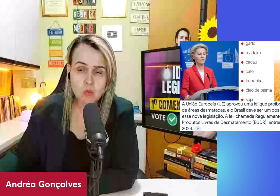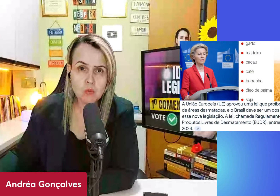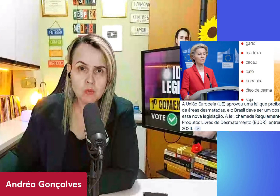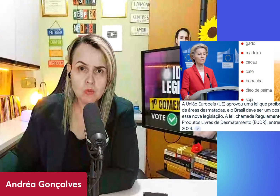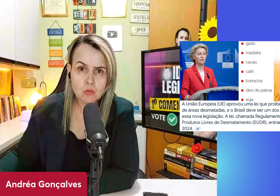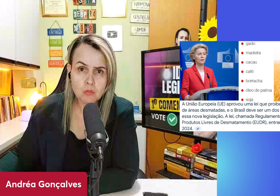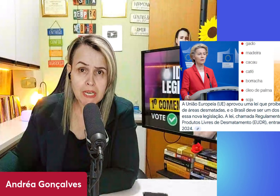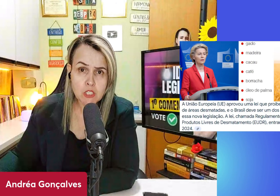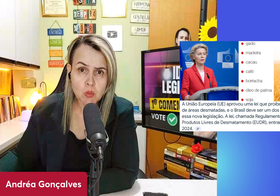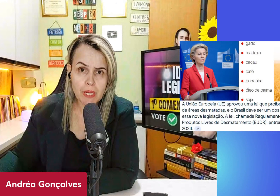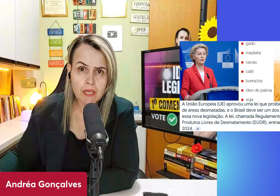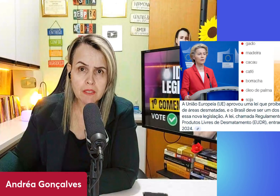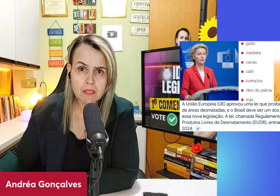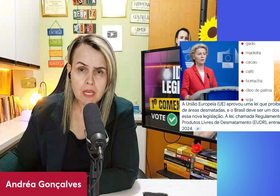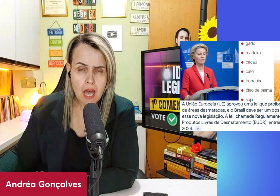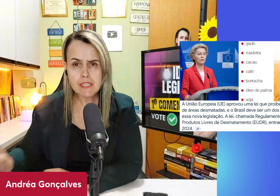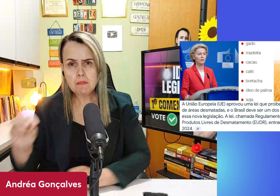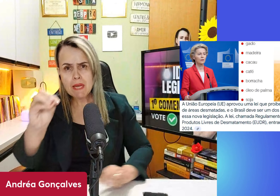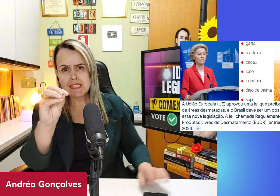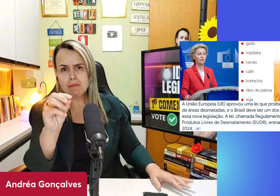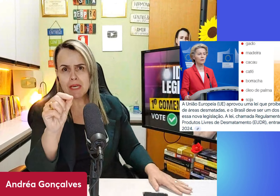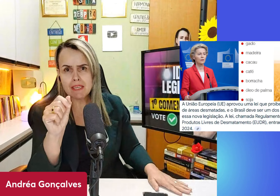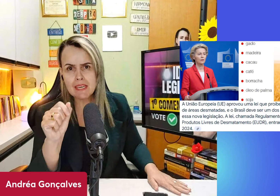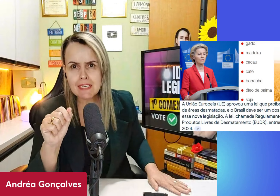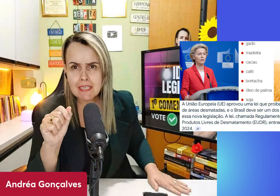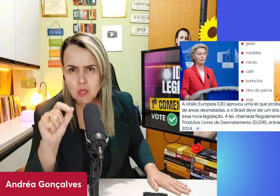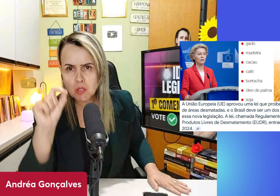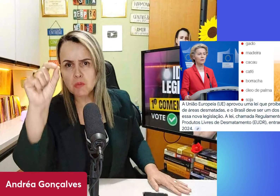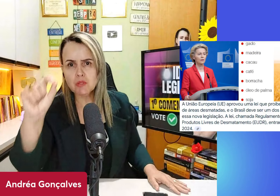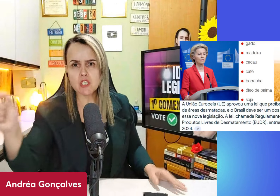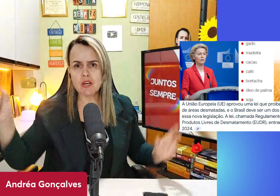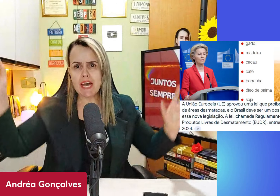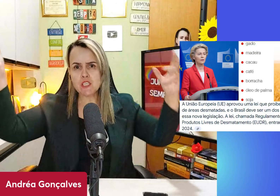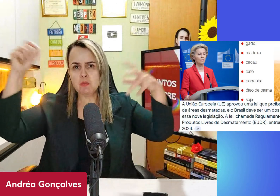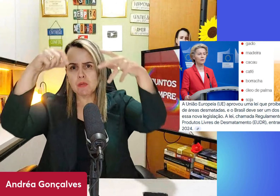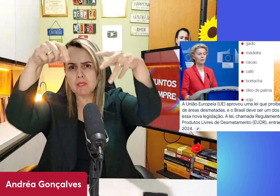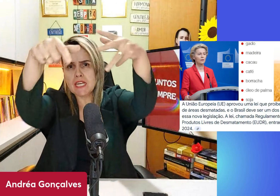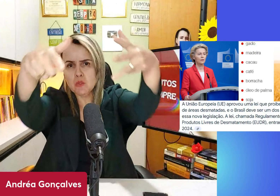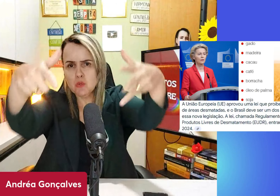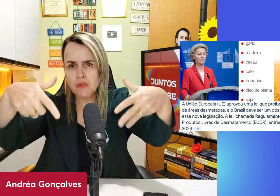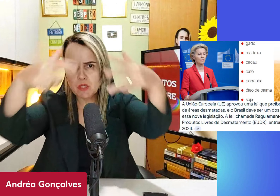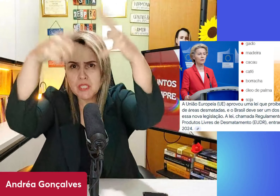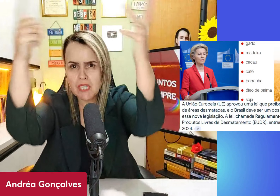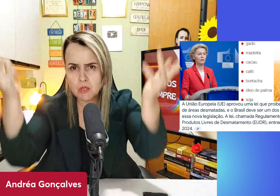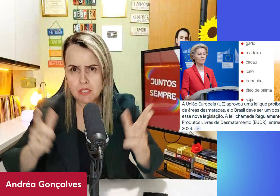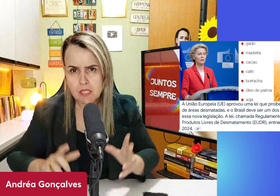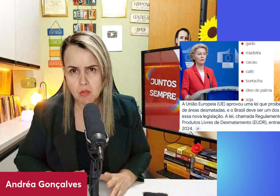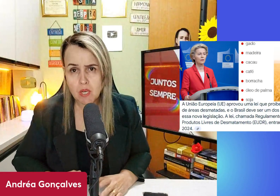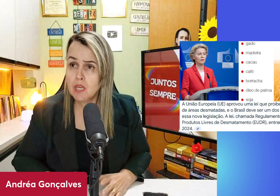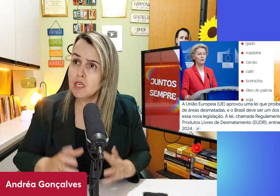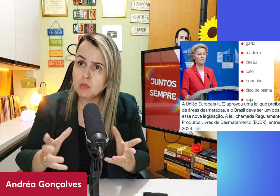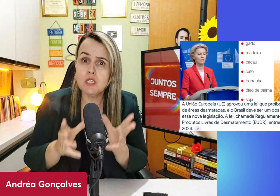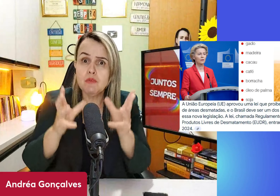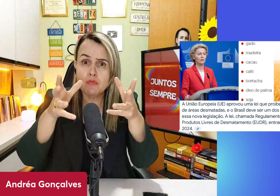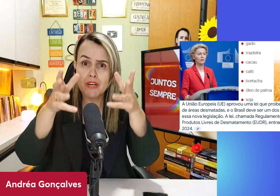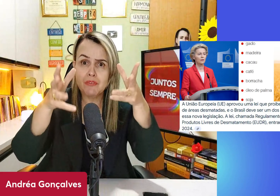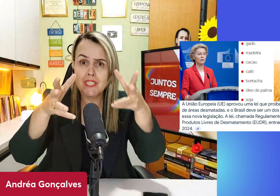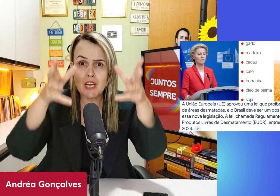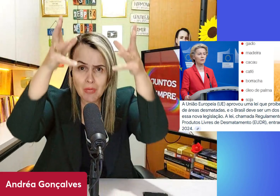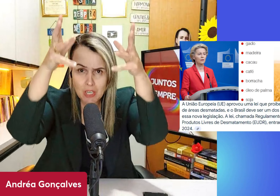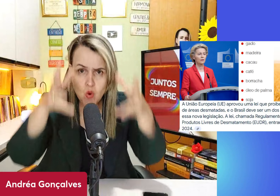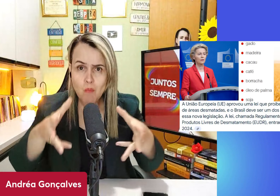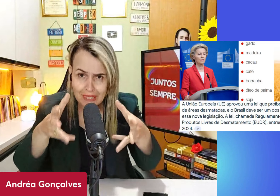vão parar de comprar aí você percebe aqui que todo mundo quer jogar a responsabilidade no governo do que tá acontecendo inclusive o